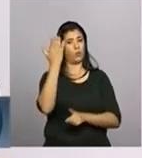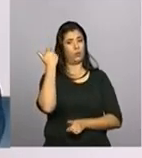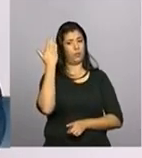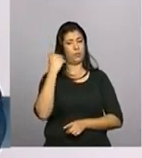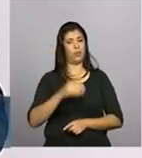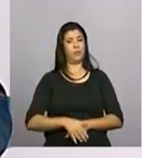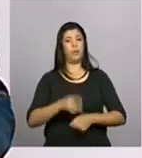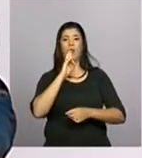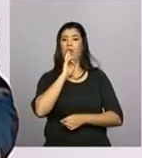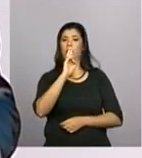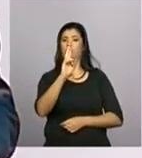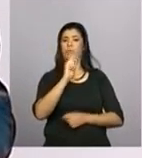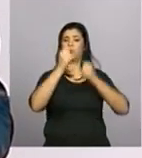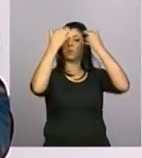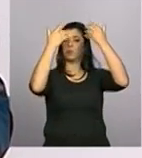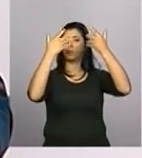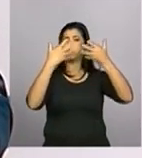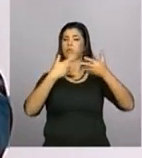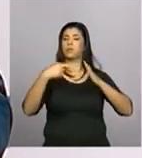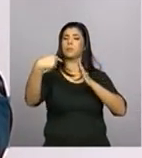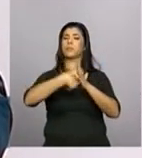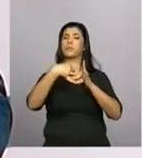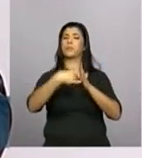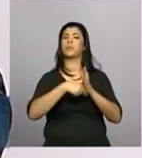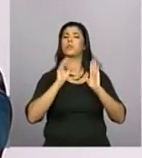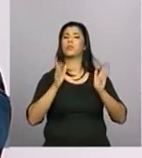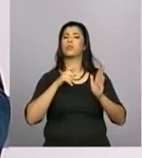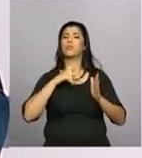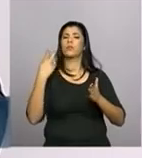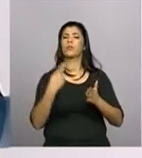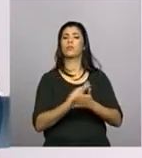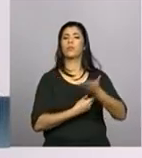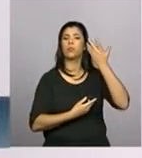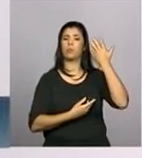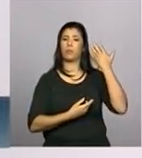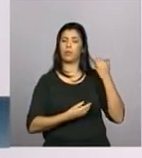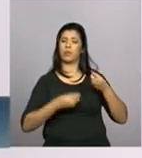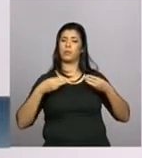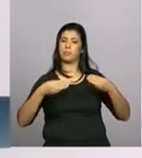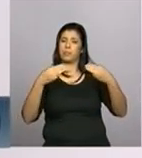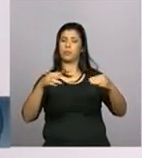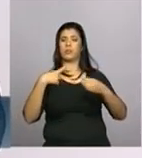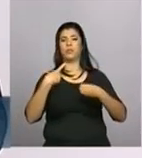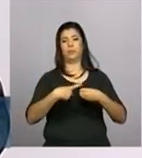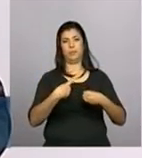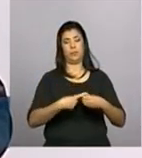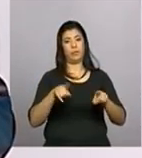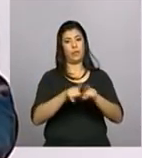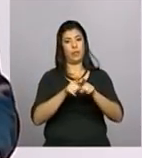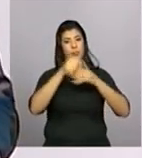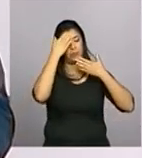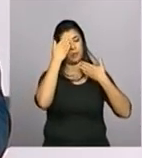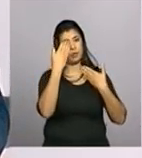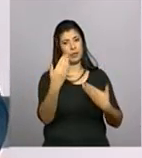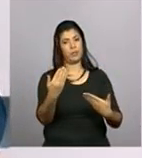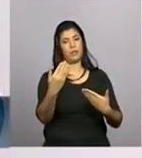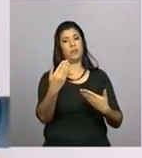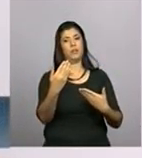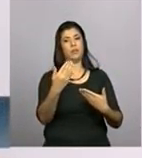responder e esclarecer os questionamentos que foram levantados no Ministério das Cidades. Quero agradecer